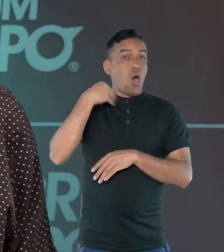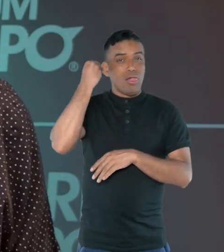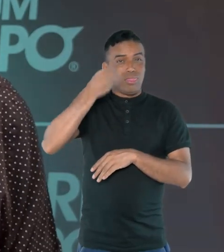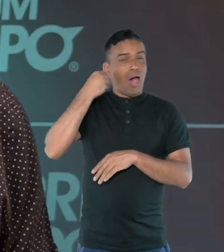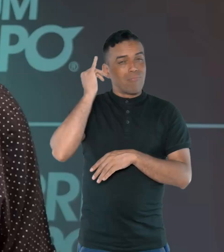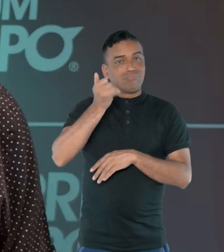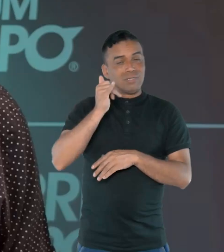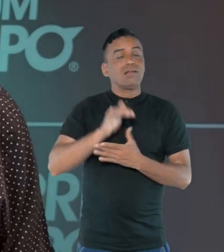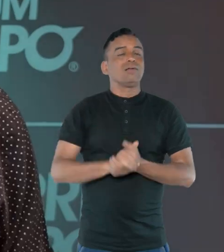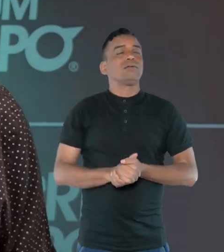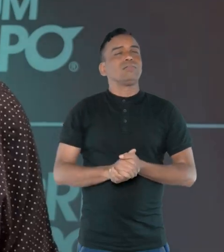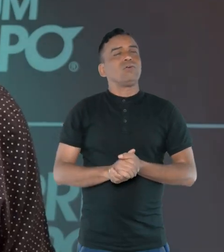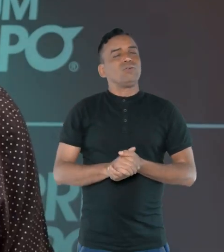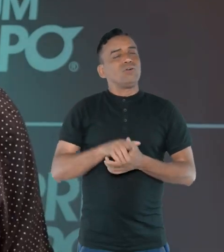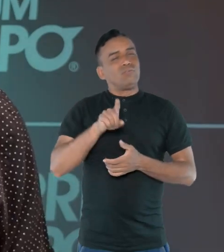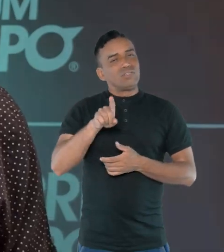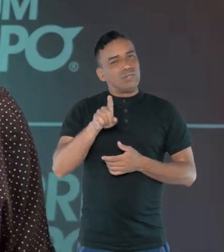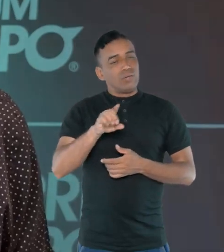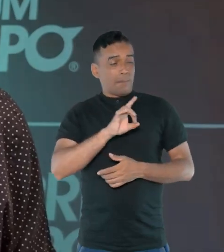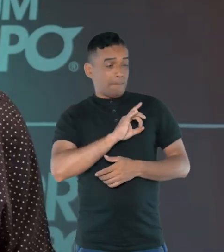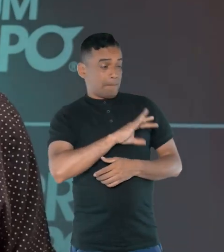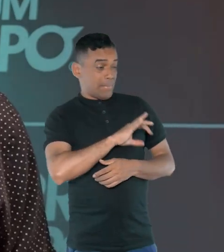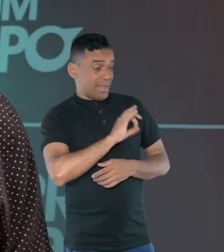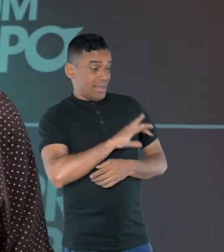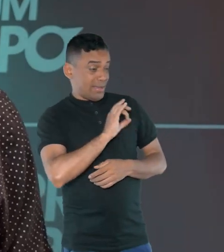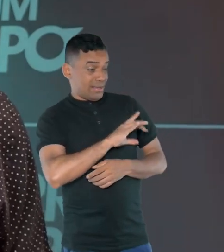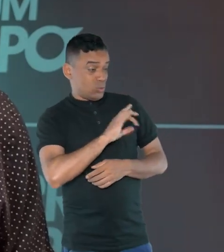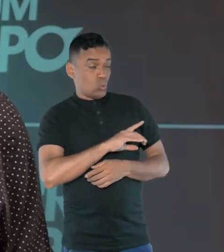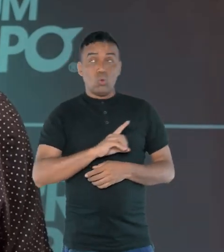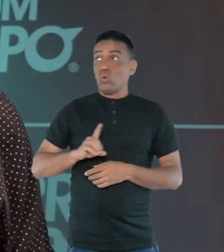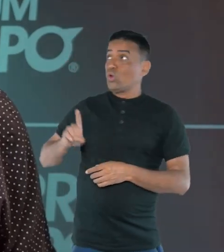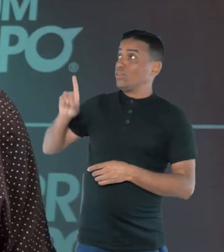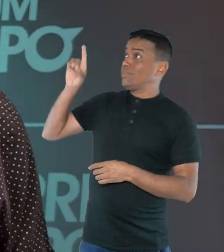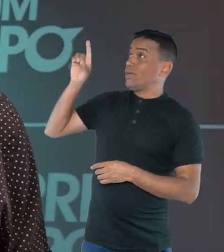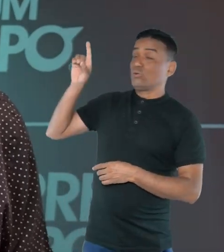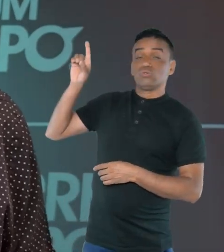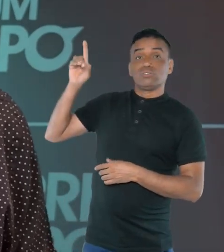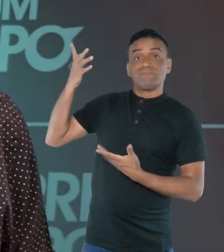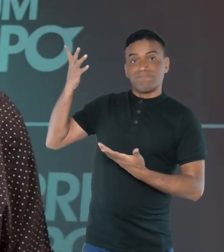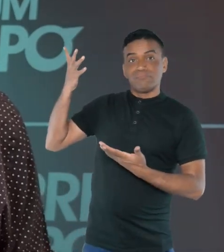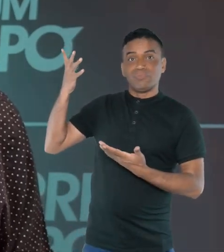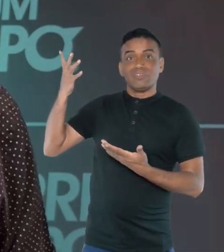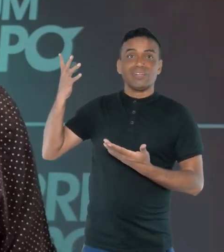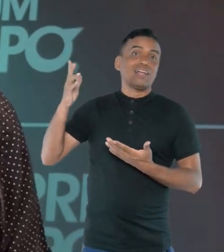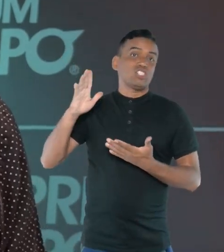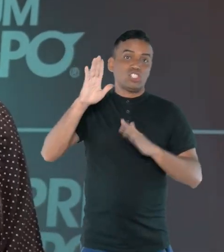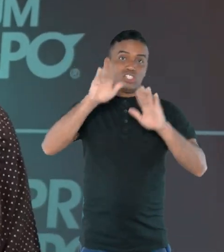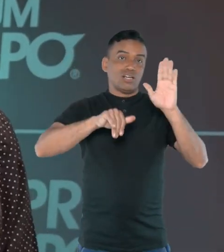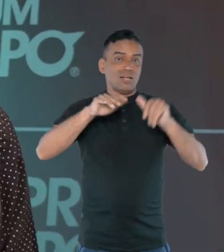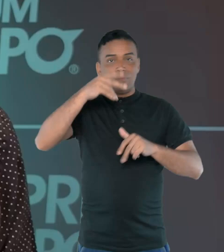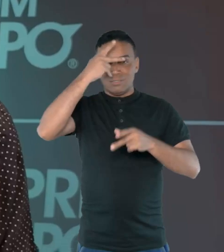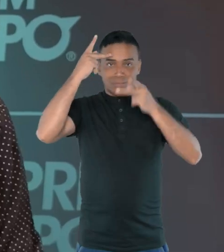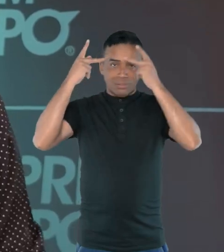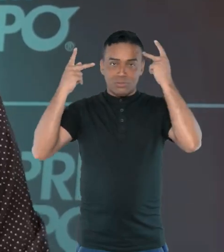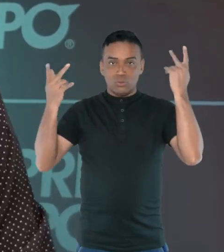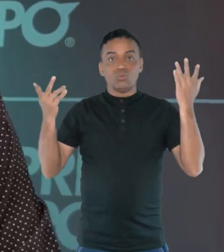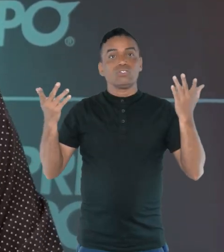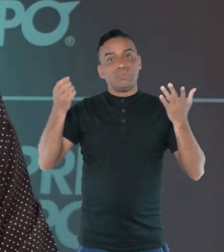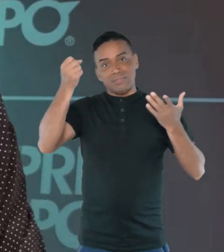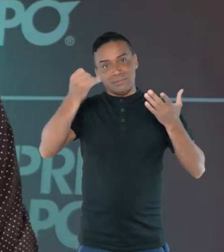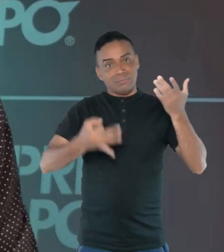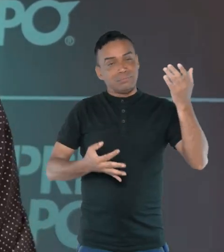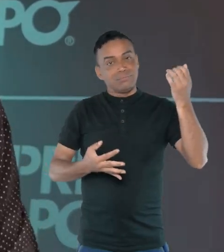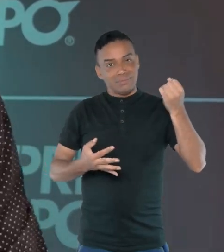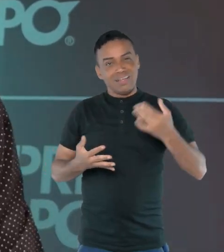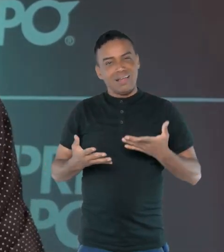aí queria que você falasse um pouquinho para você o medo, Deus, e aí a gente chama os nossos leitores aqui e